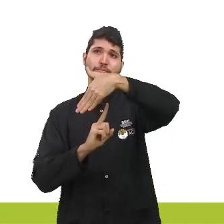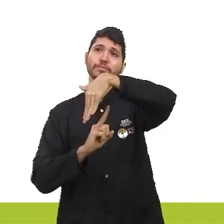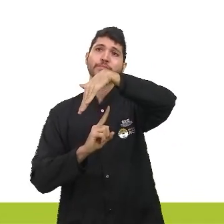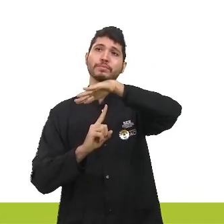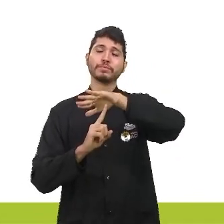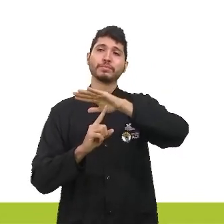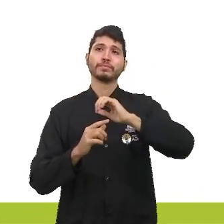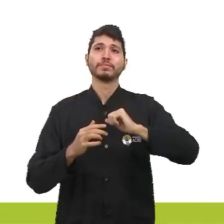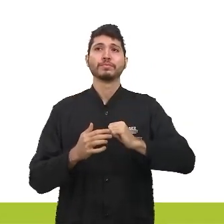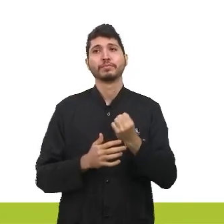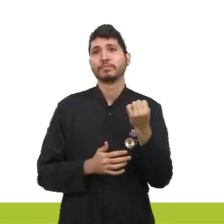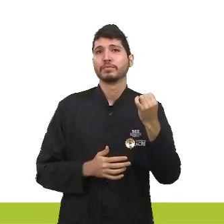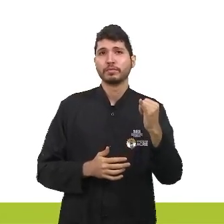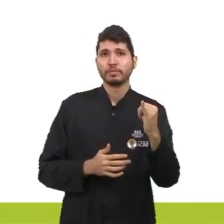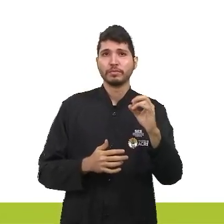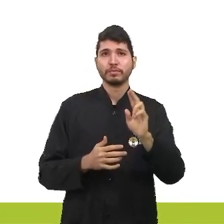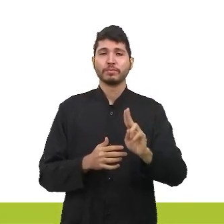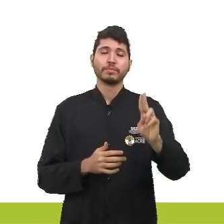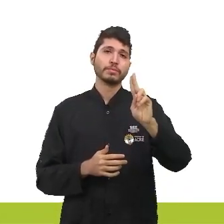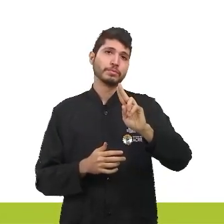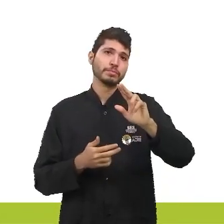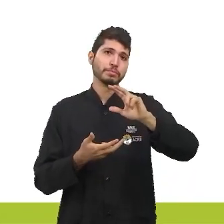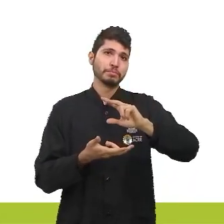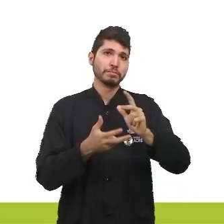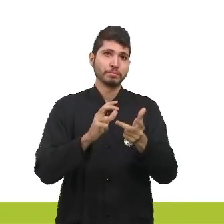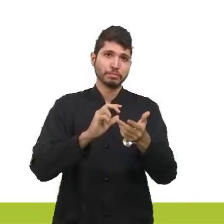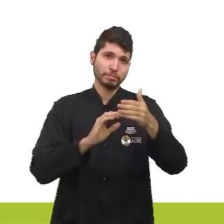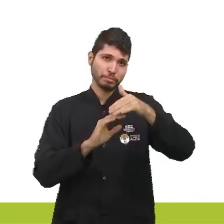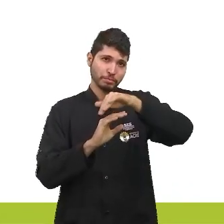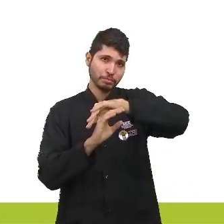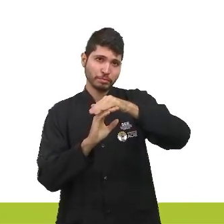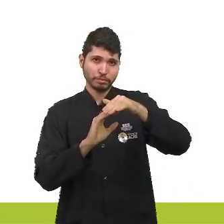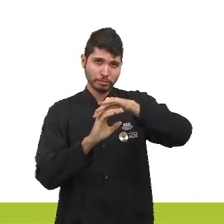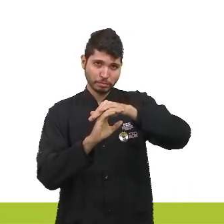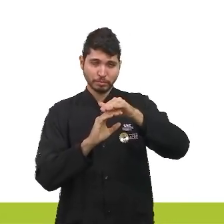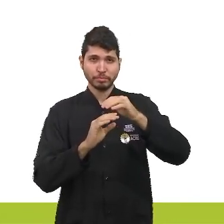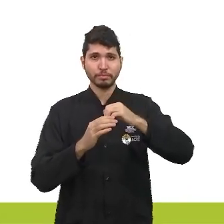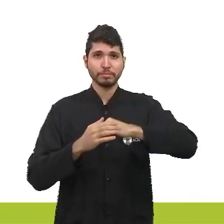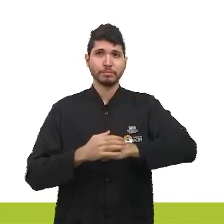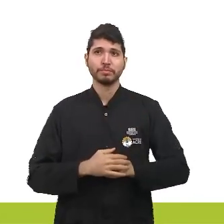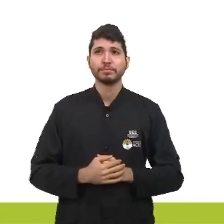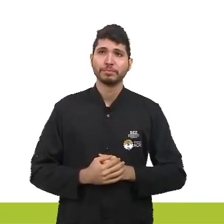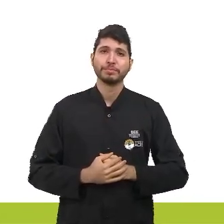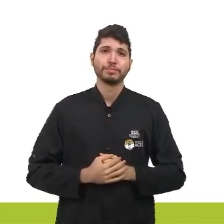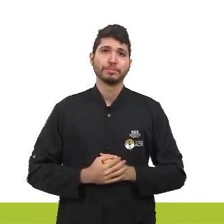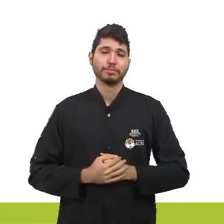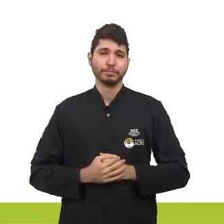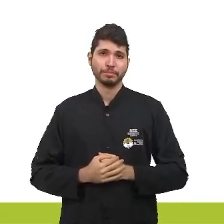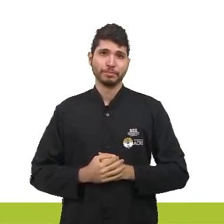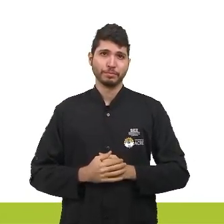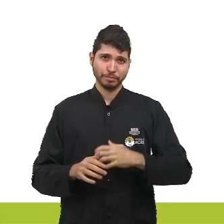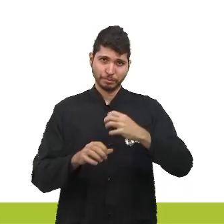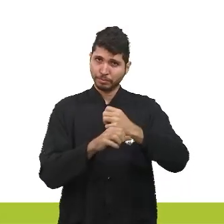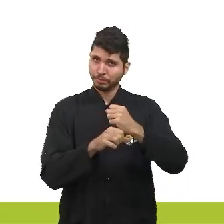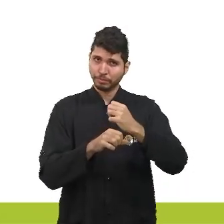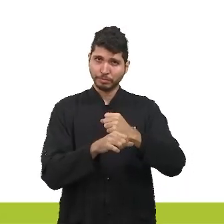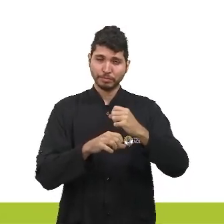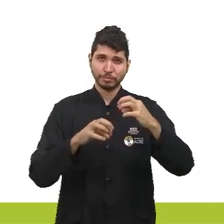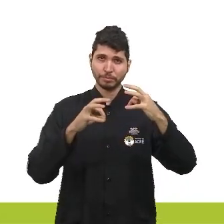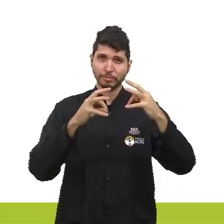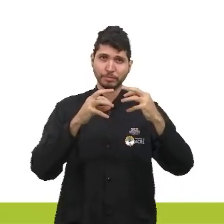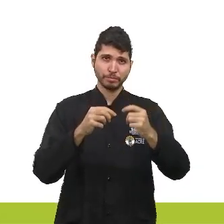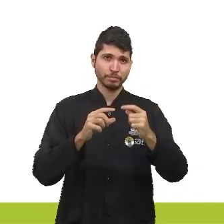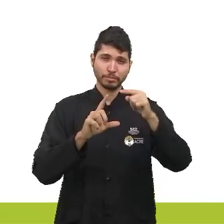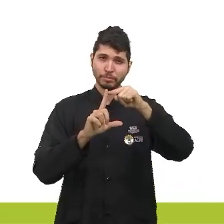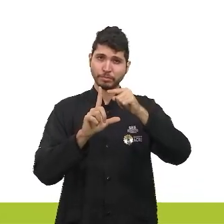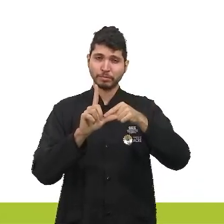Então, você pega um poliedro qualquer, convexo, obviamente, e soma os ângulos de